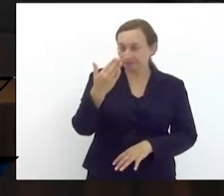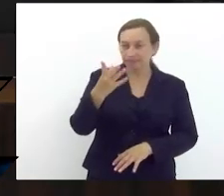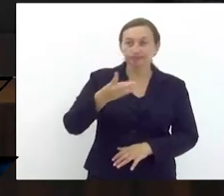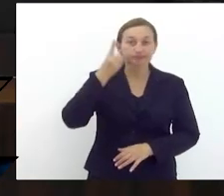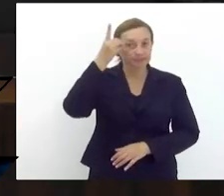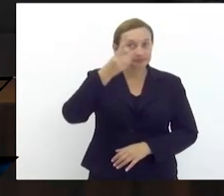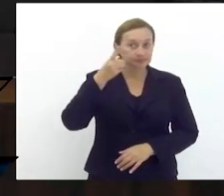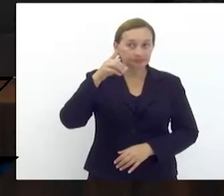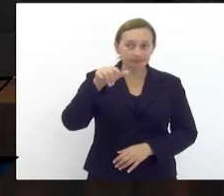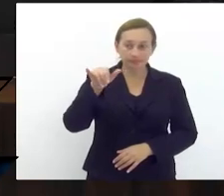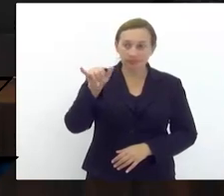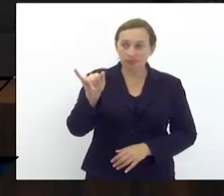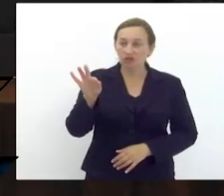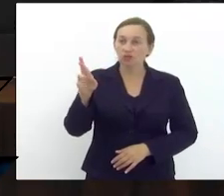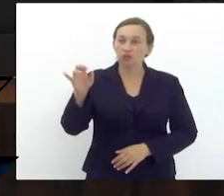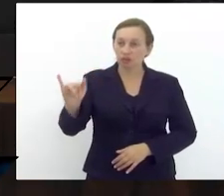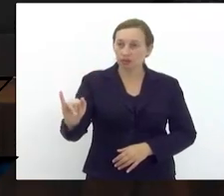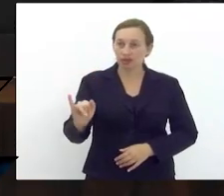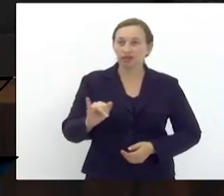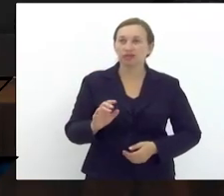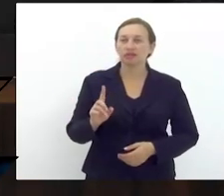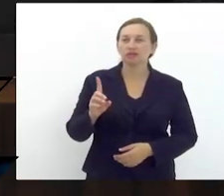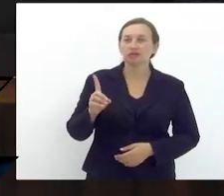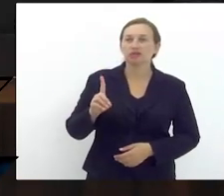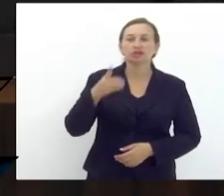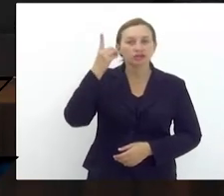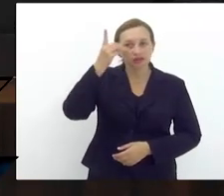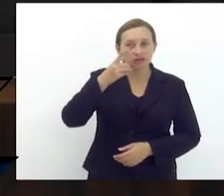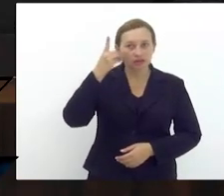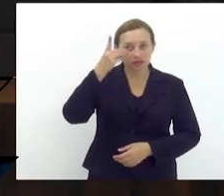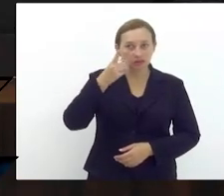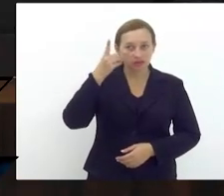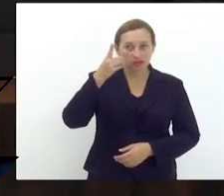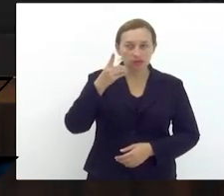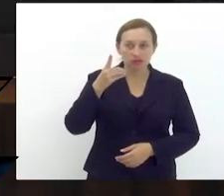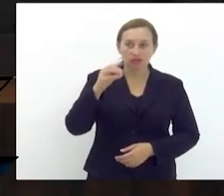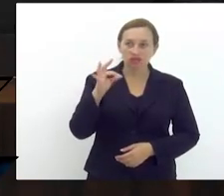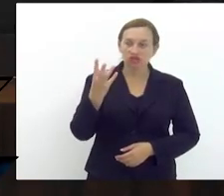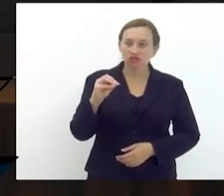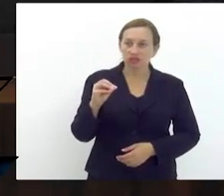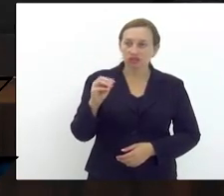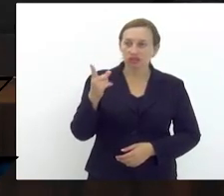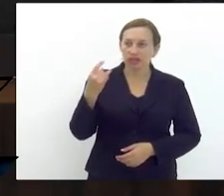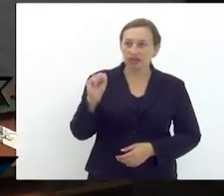deputado Yuri próximo a ladrões escrito é o deputado Tiago